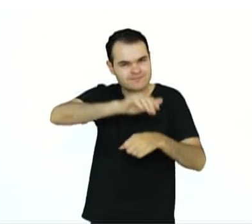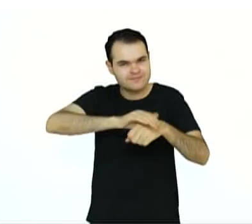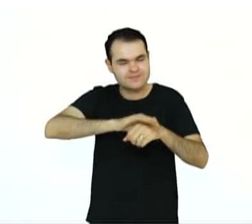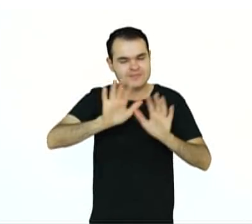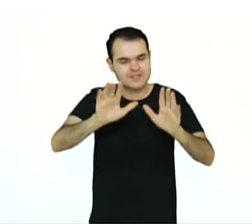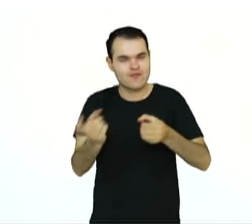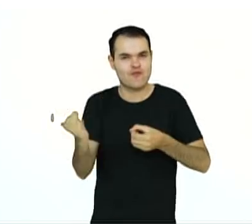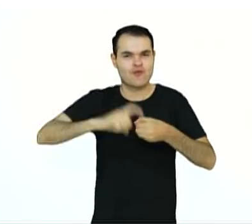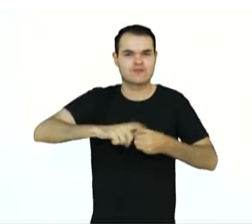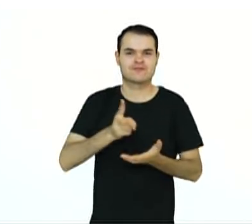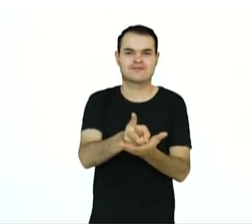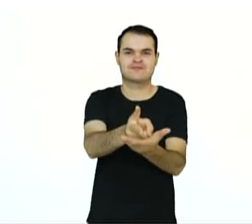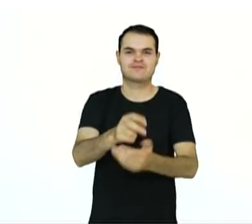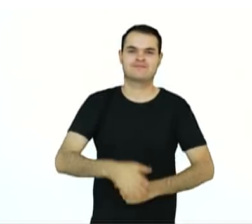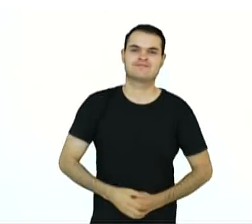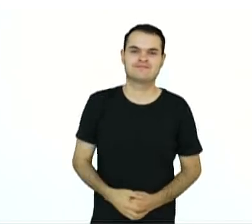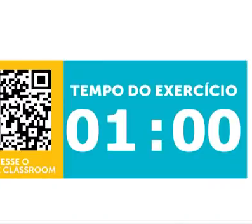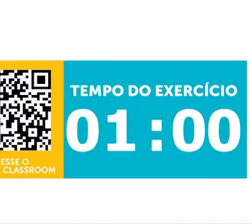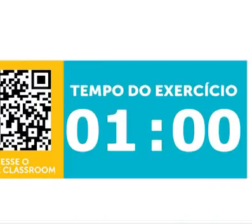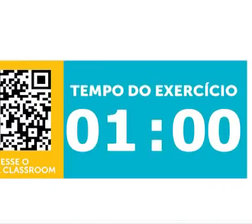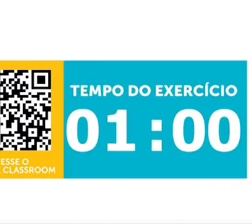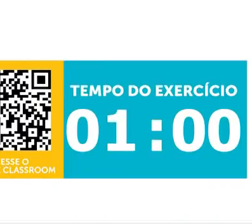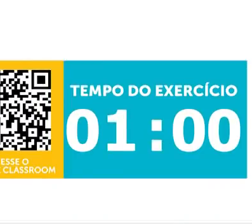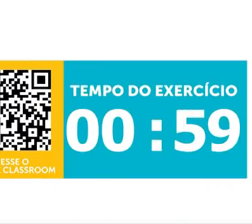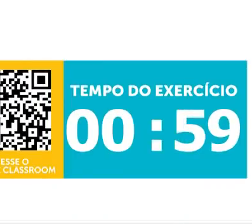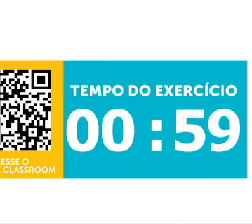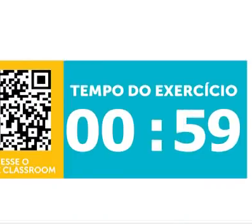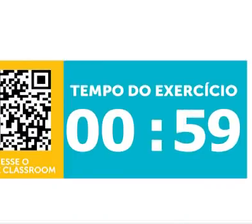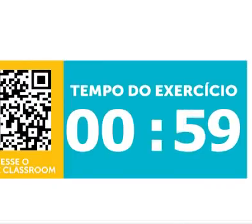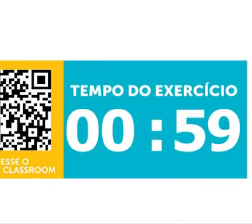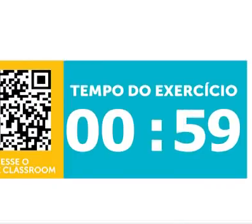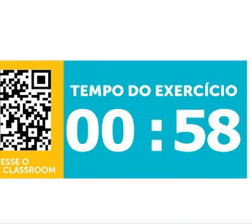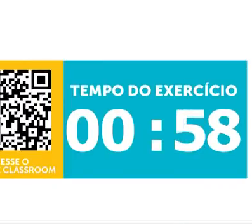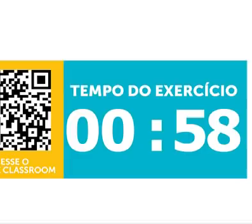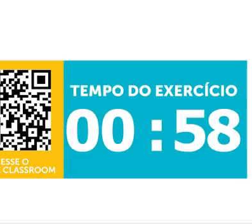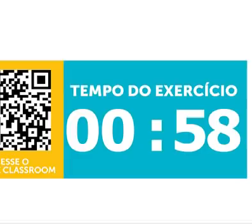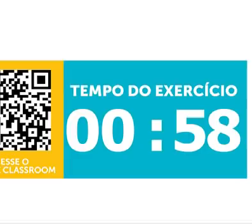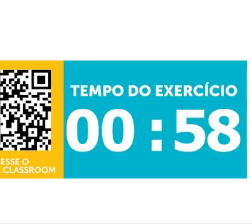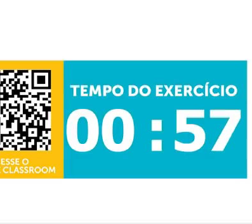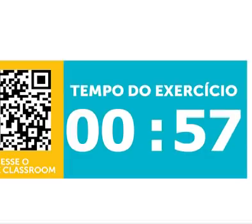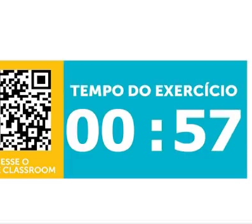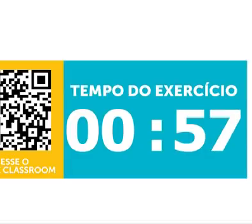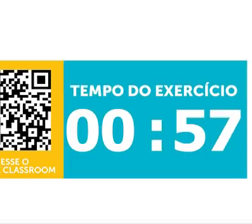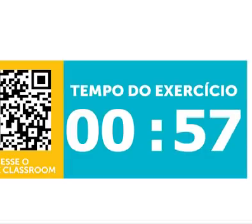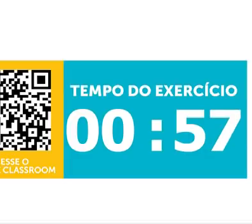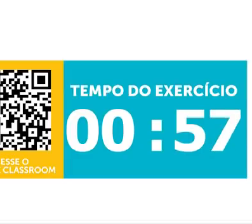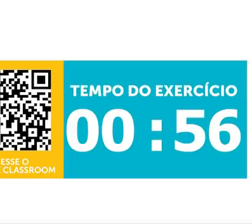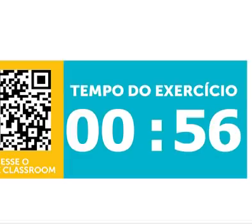gente já volta para continuar.